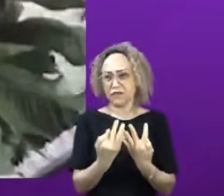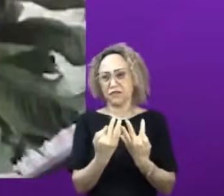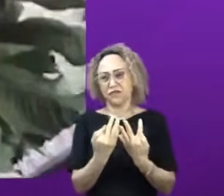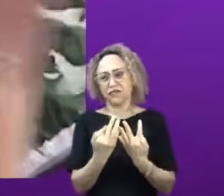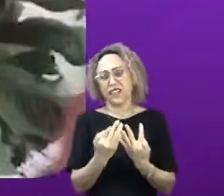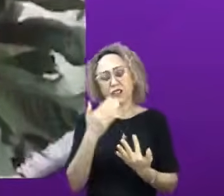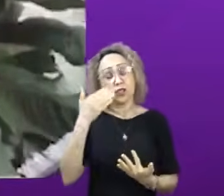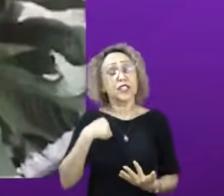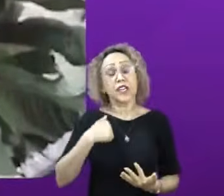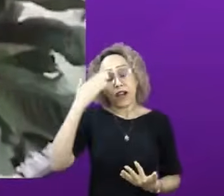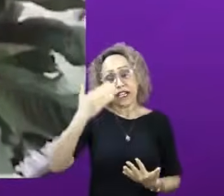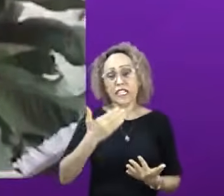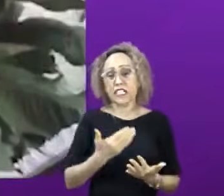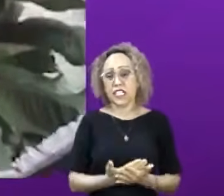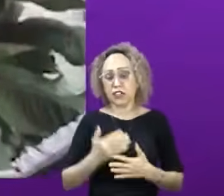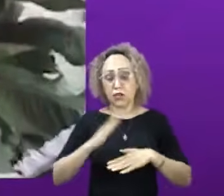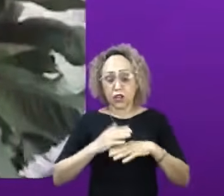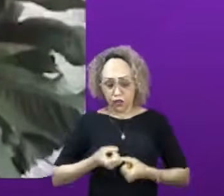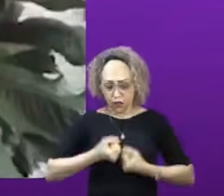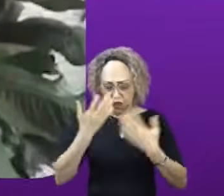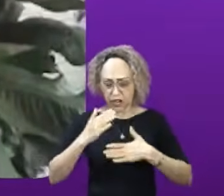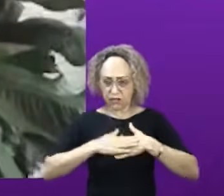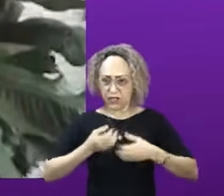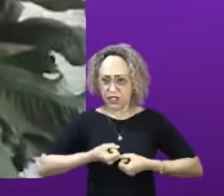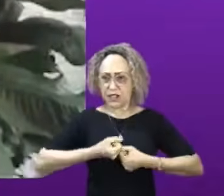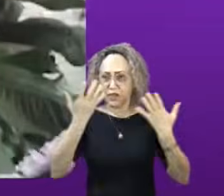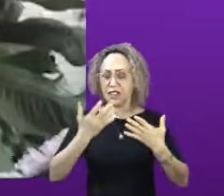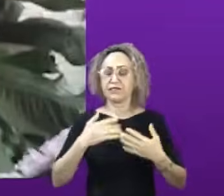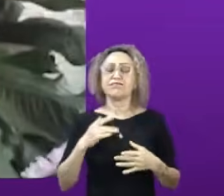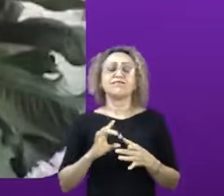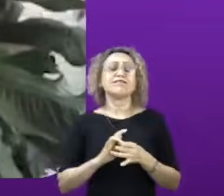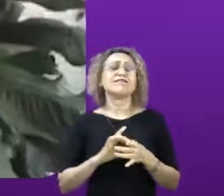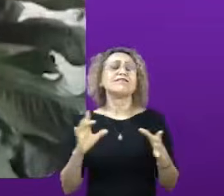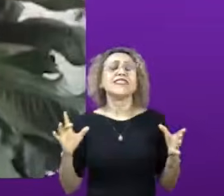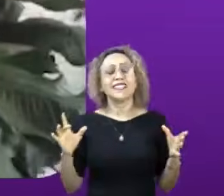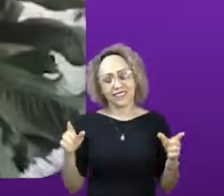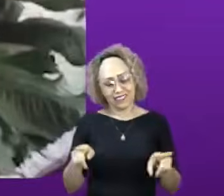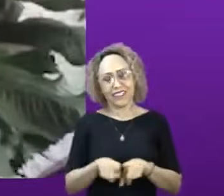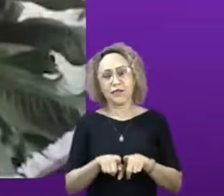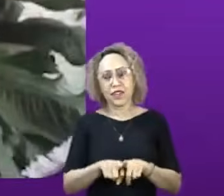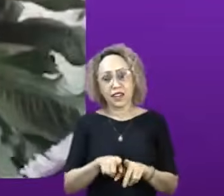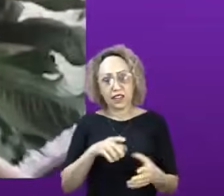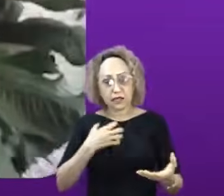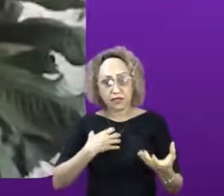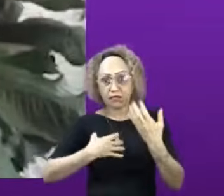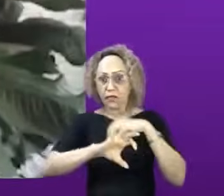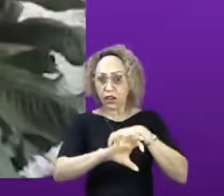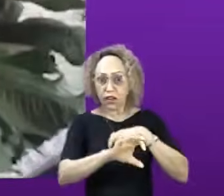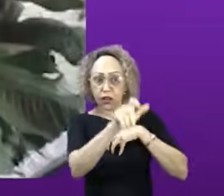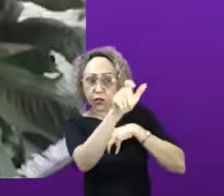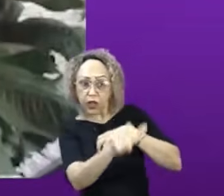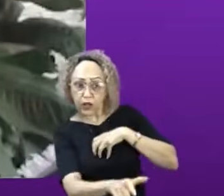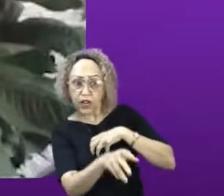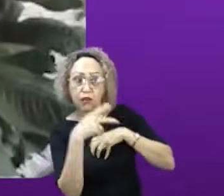suas crenças, o que seja, quando você fala de si, né? Você se liberta um pouco também. E se reconhece no outro. Quando o outro fala de